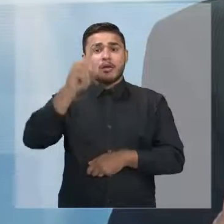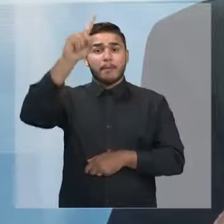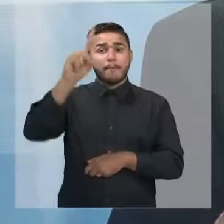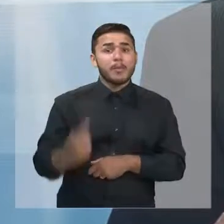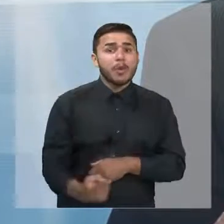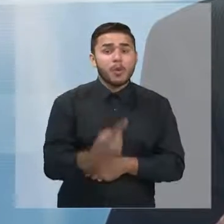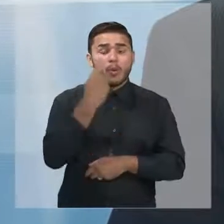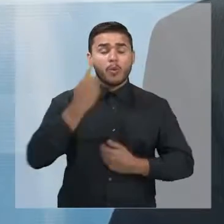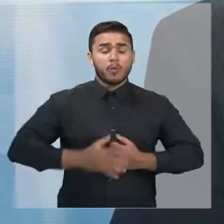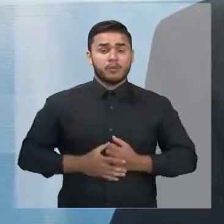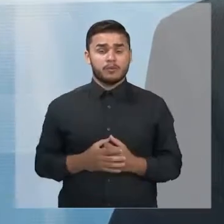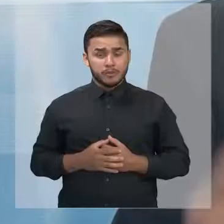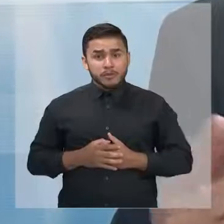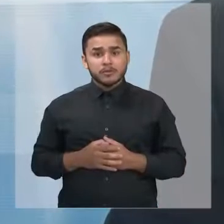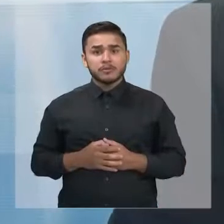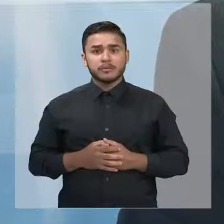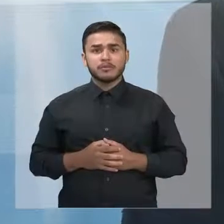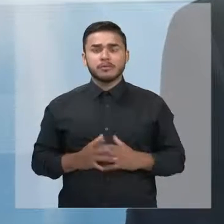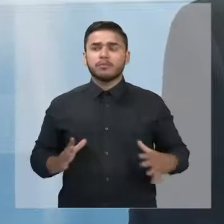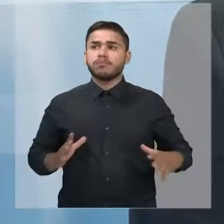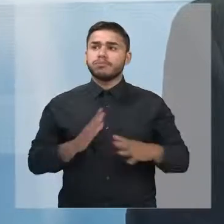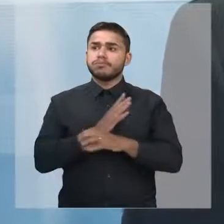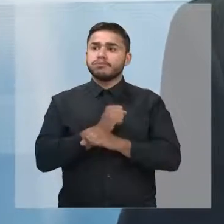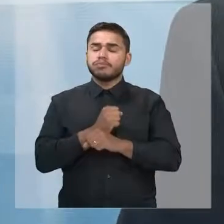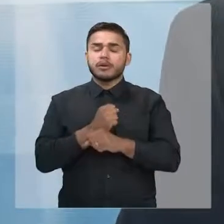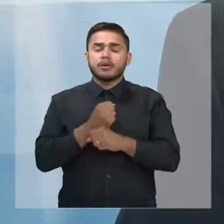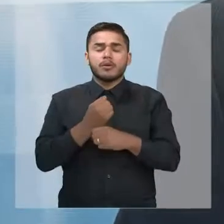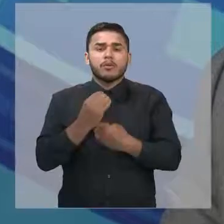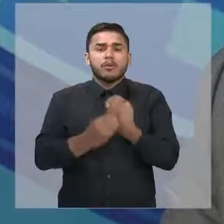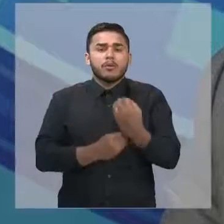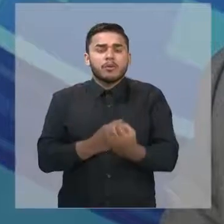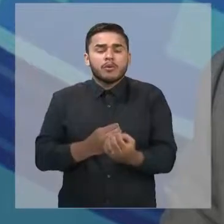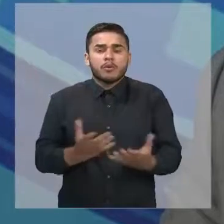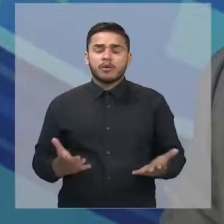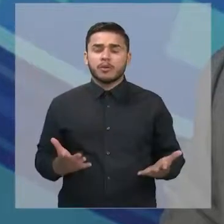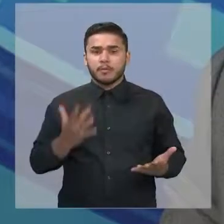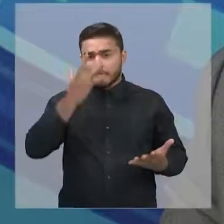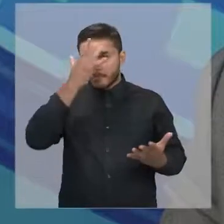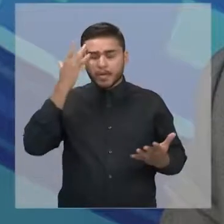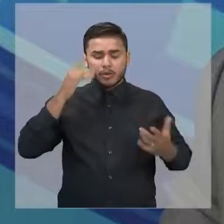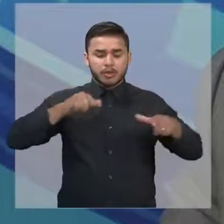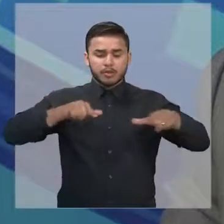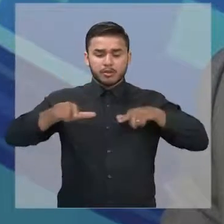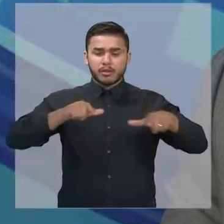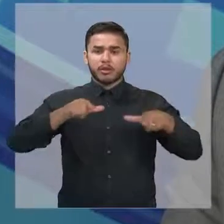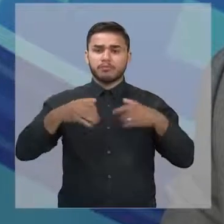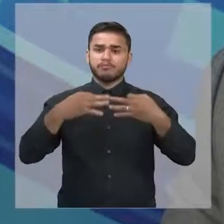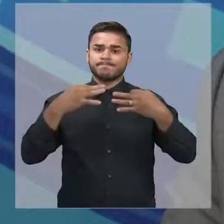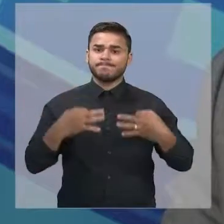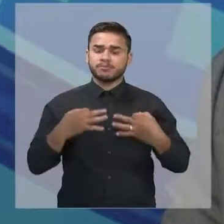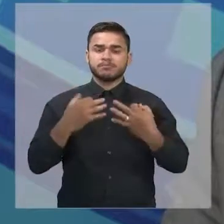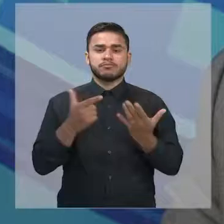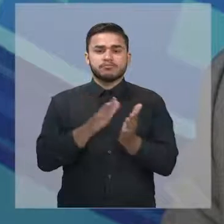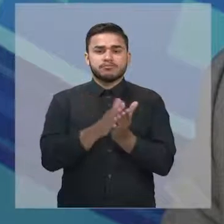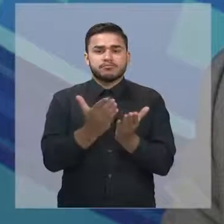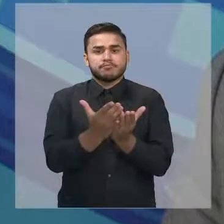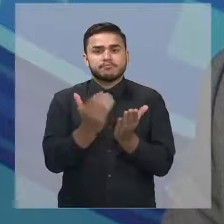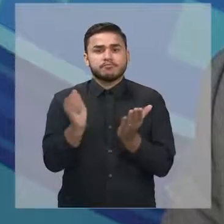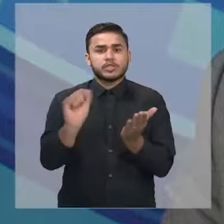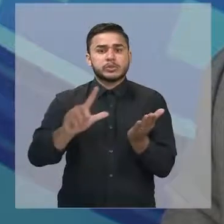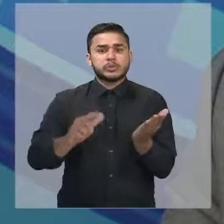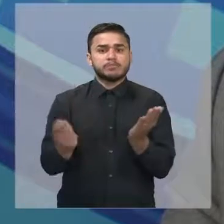28 milhões de pessoas sobrevivendo na economia informal, Quer dizer, certas